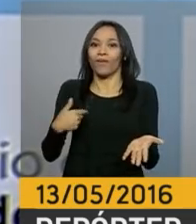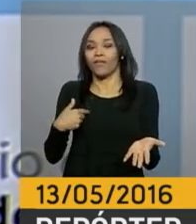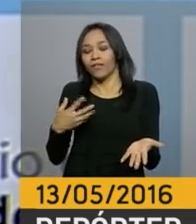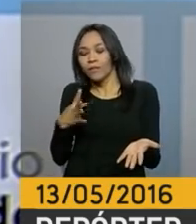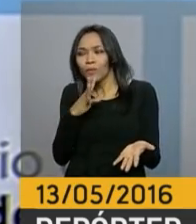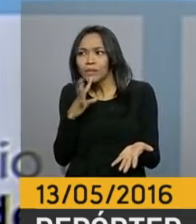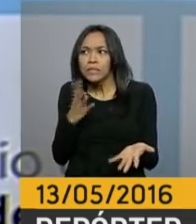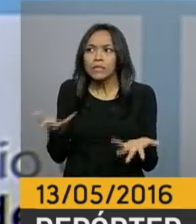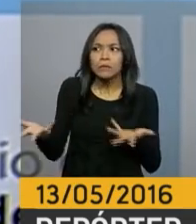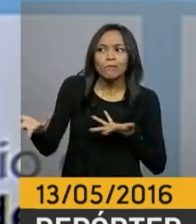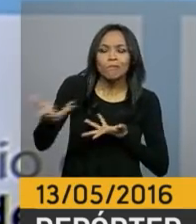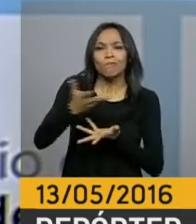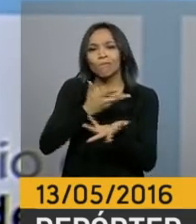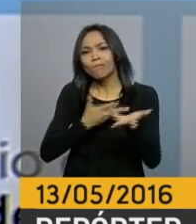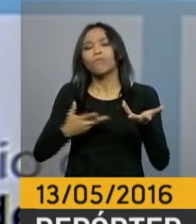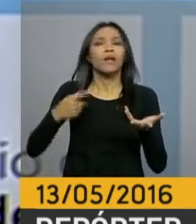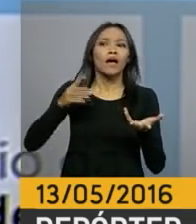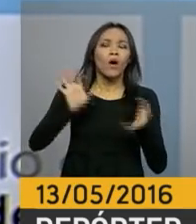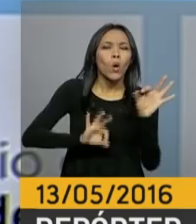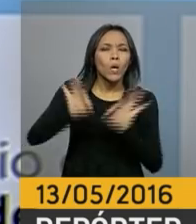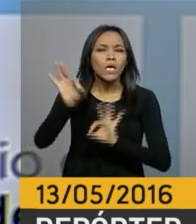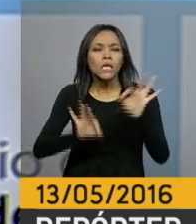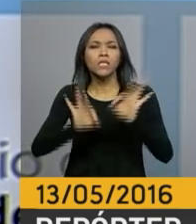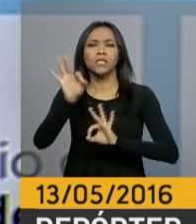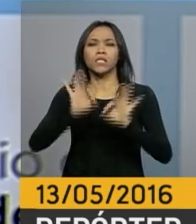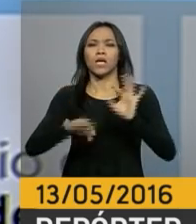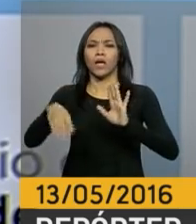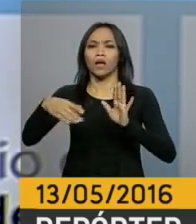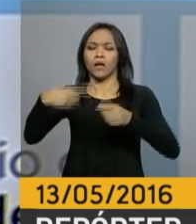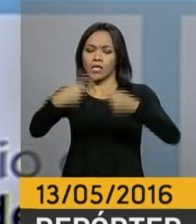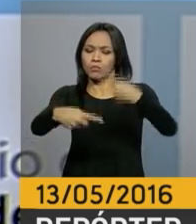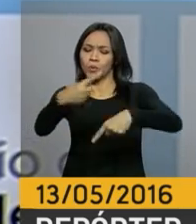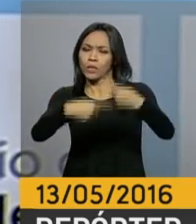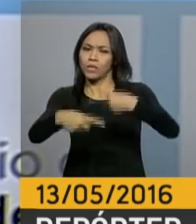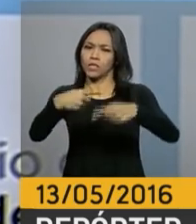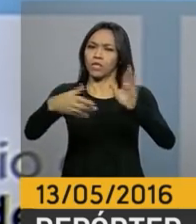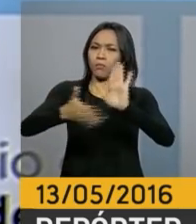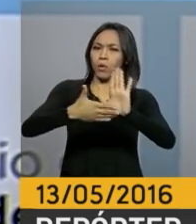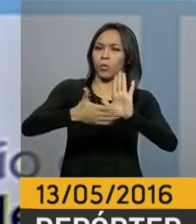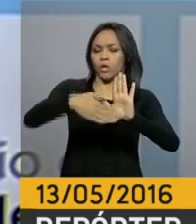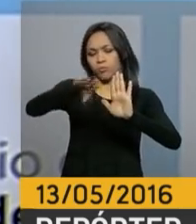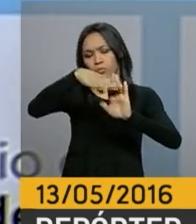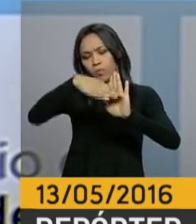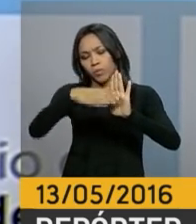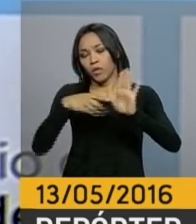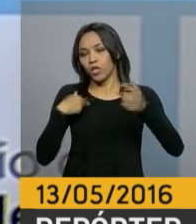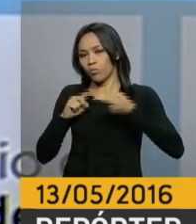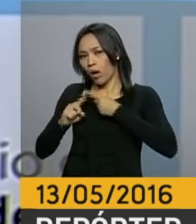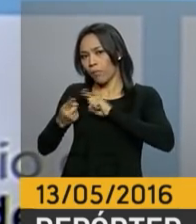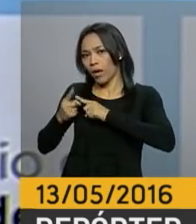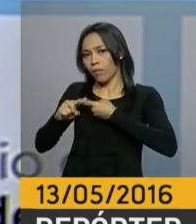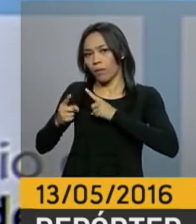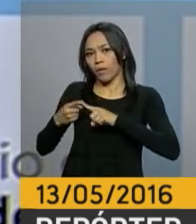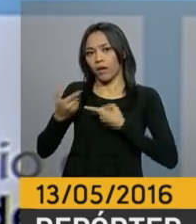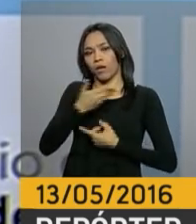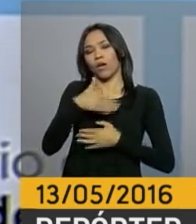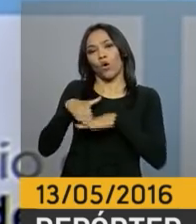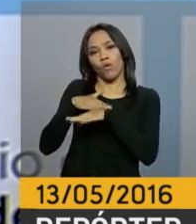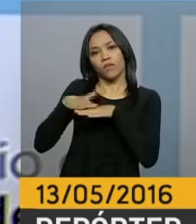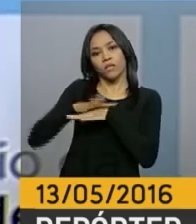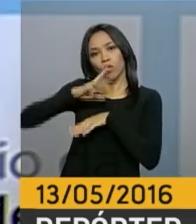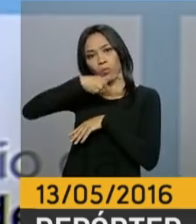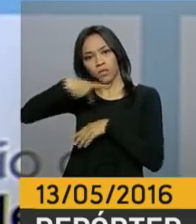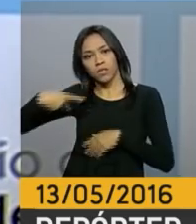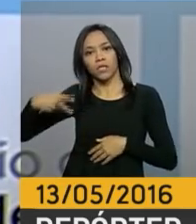estabelecendo aqui como visão e acordado com o governo o a casa civil e o presidente temer de